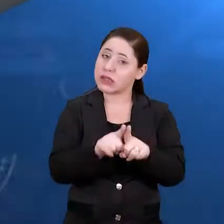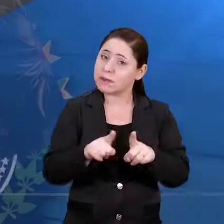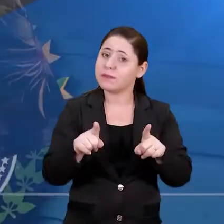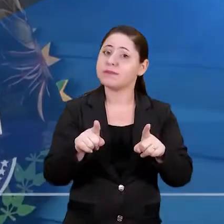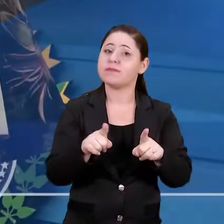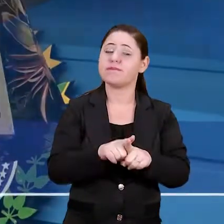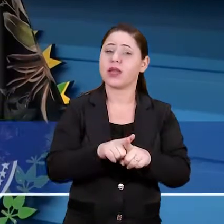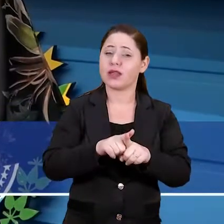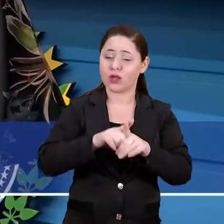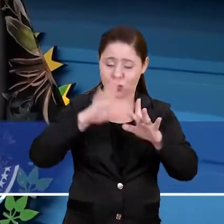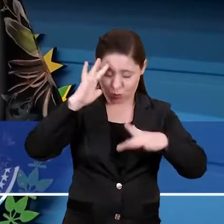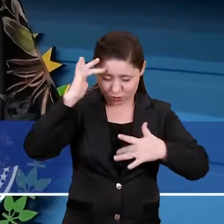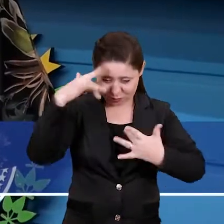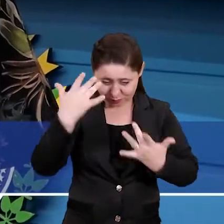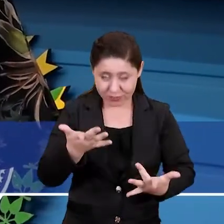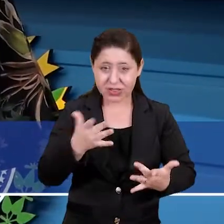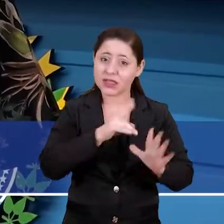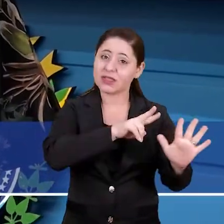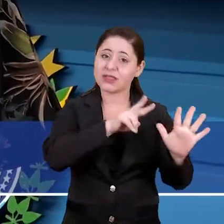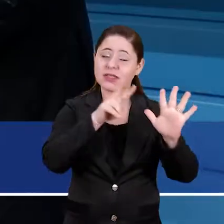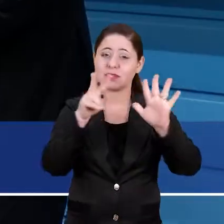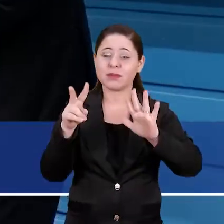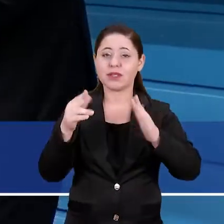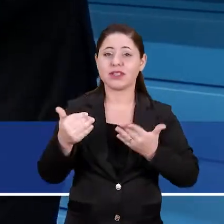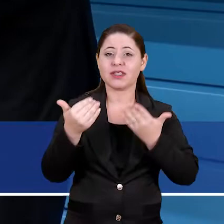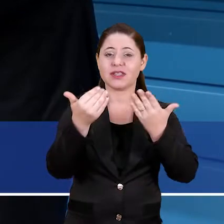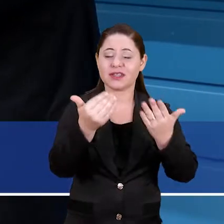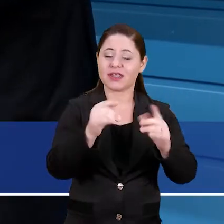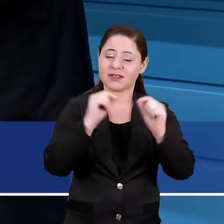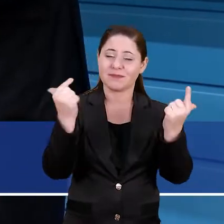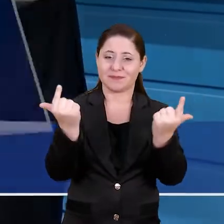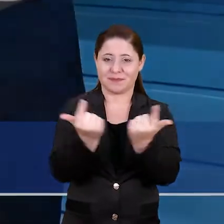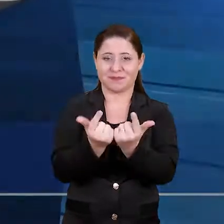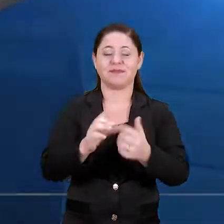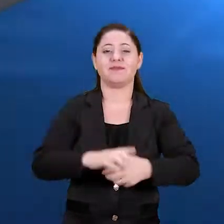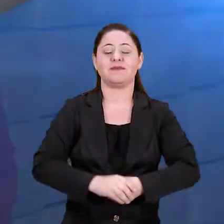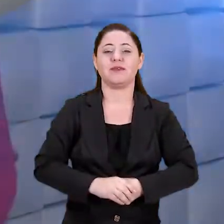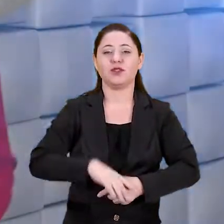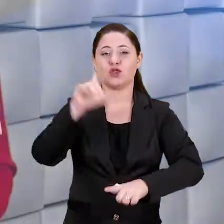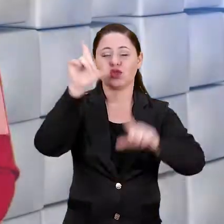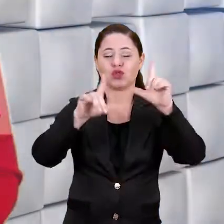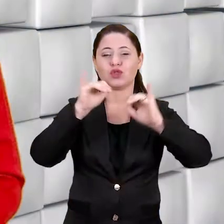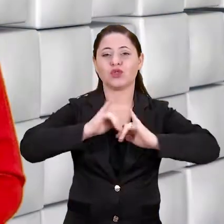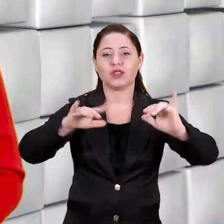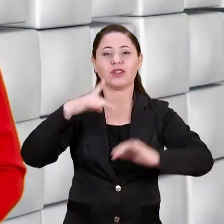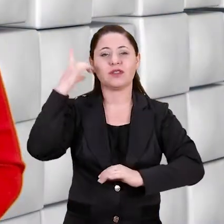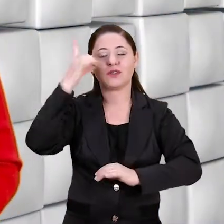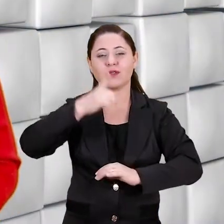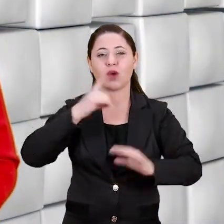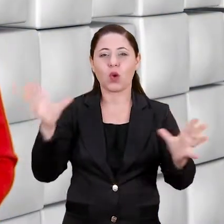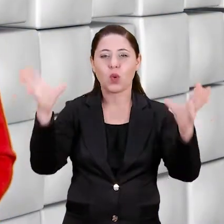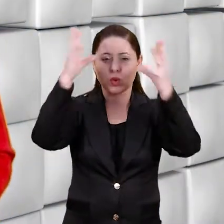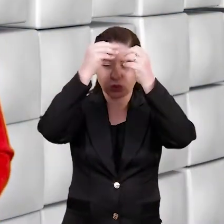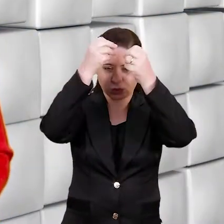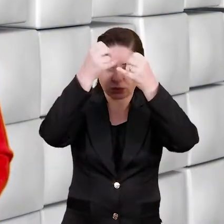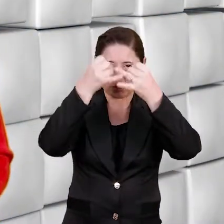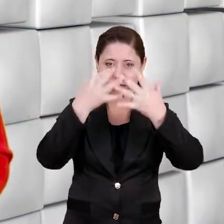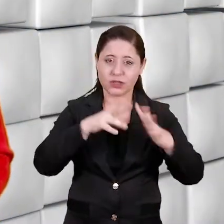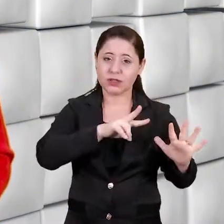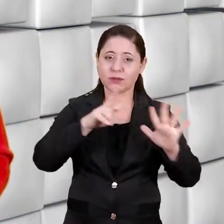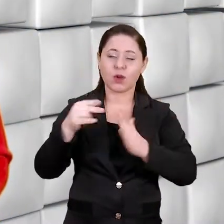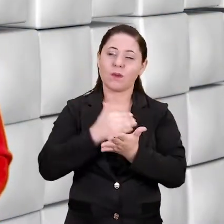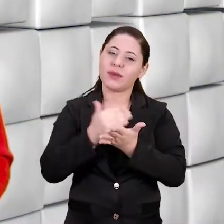E ainda, as homenagens da semana entregues pela Lemes. O Jornal Parlamentar, com o resumo